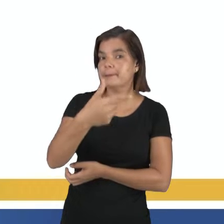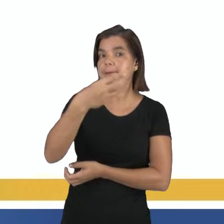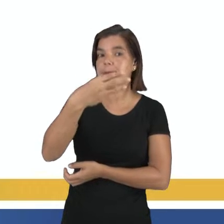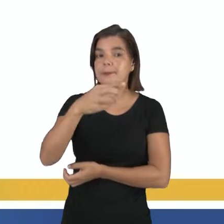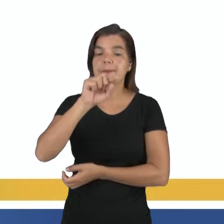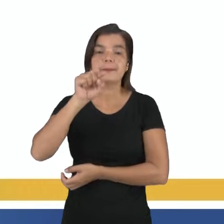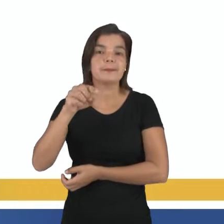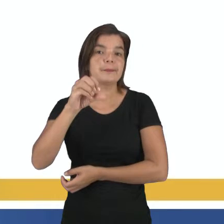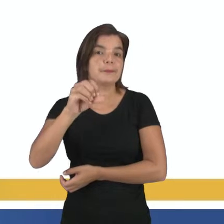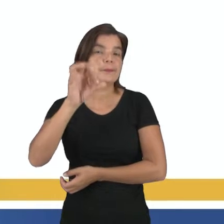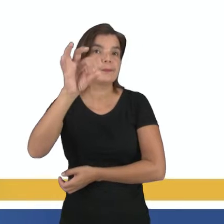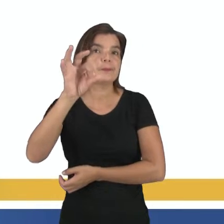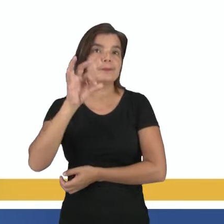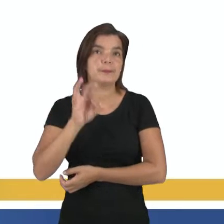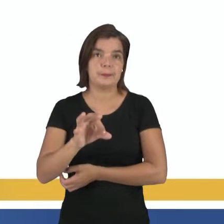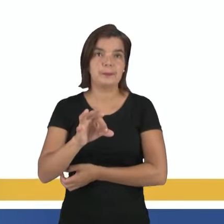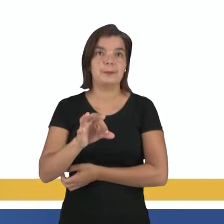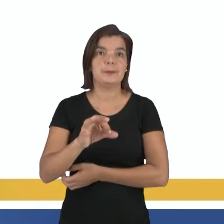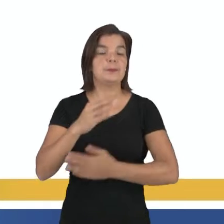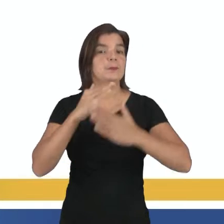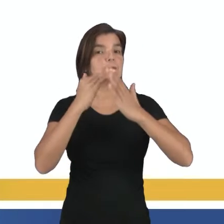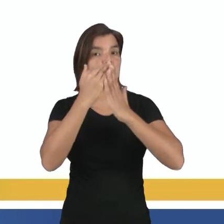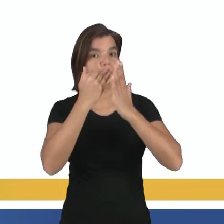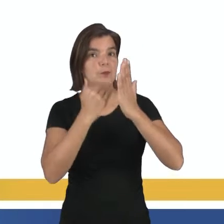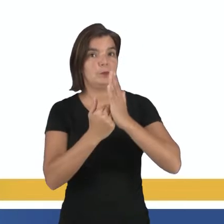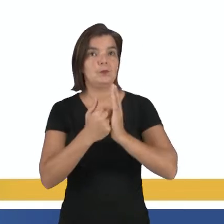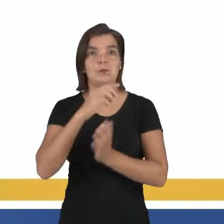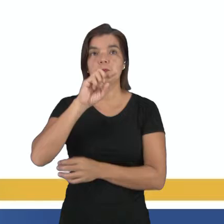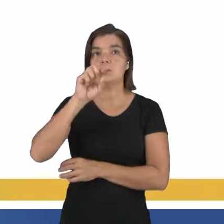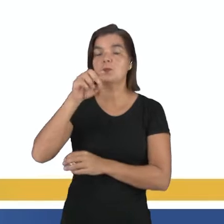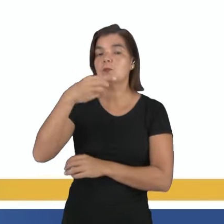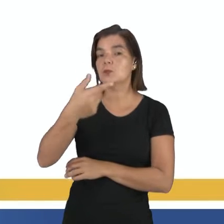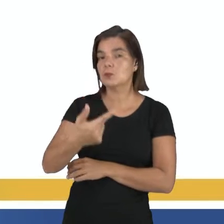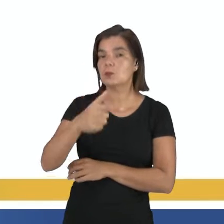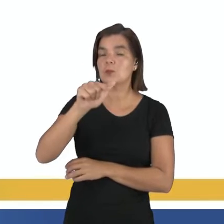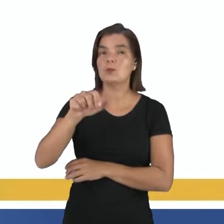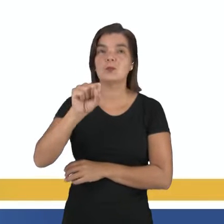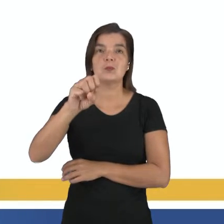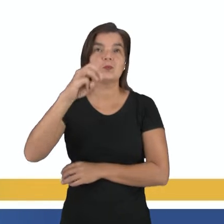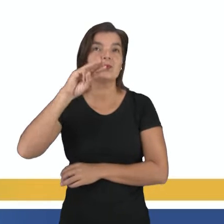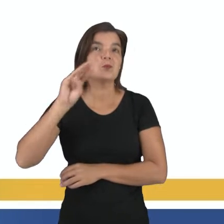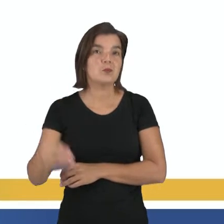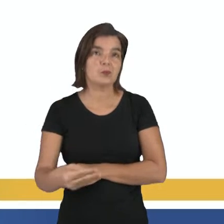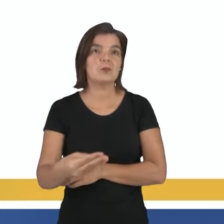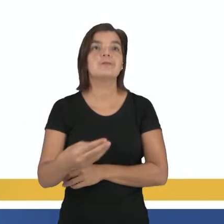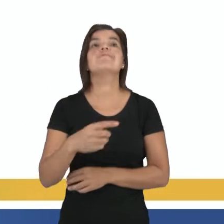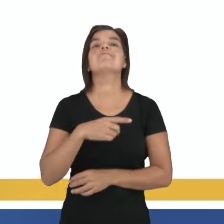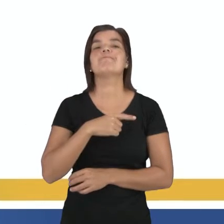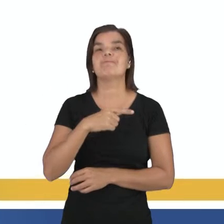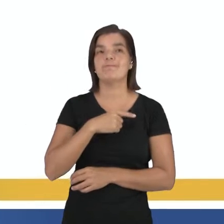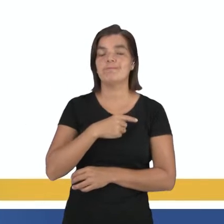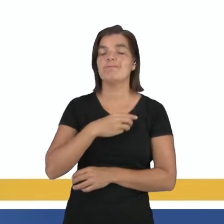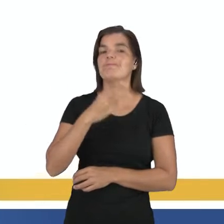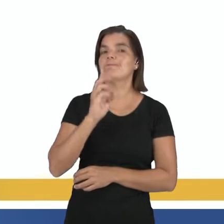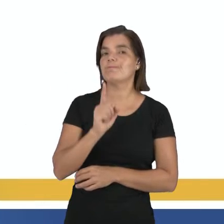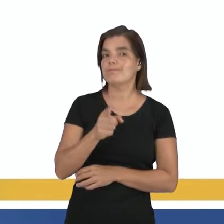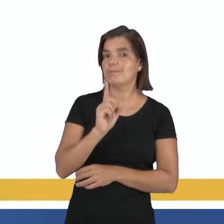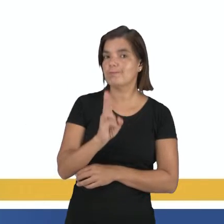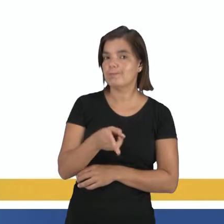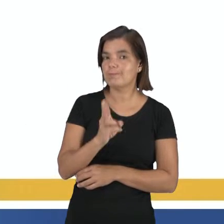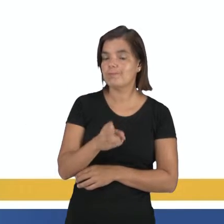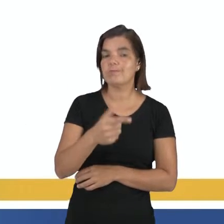Mas ainda 23,9% abaixo, menos 2,8 milhões do registrado no mesmo trimestre